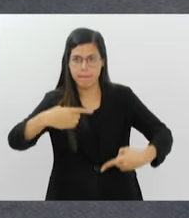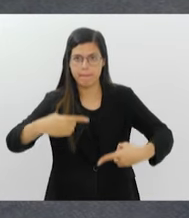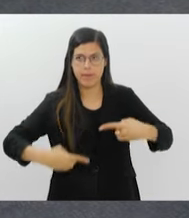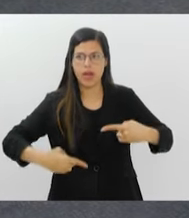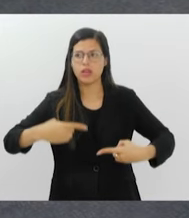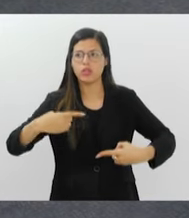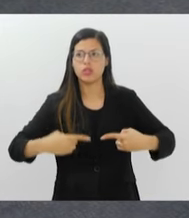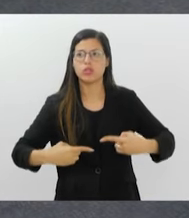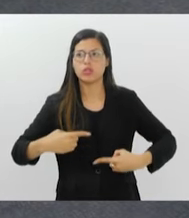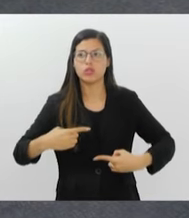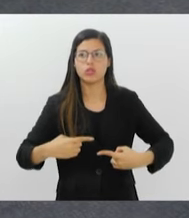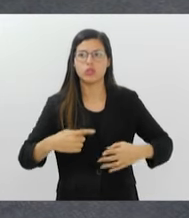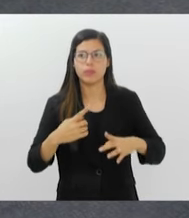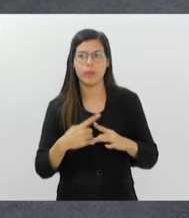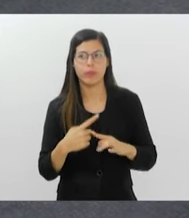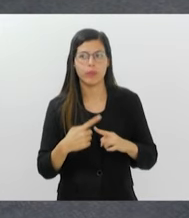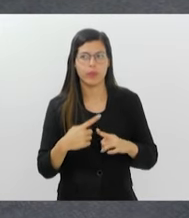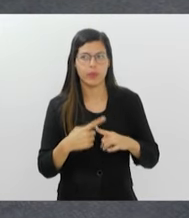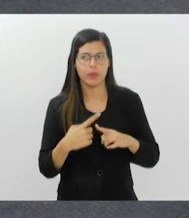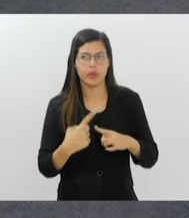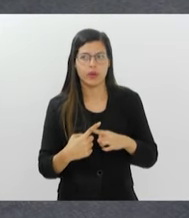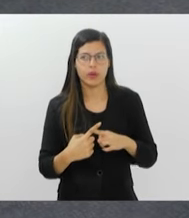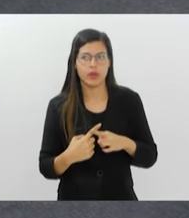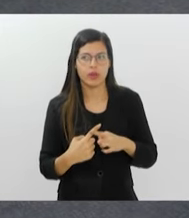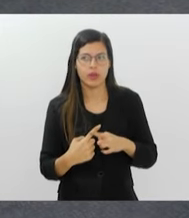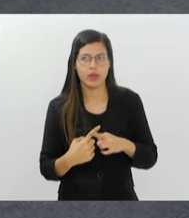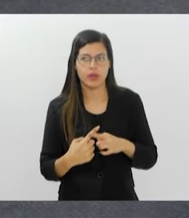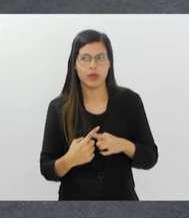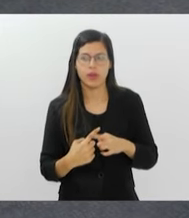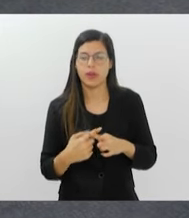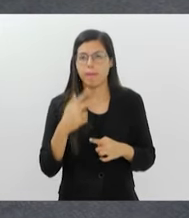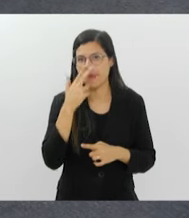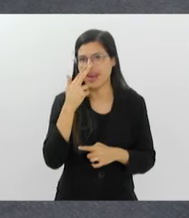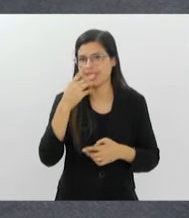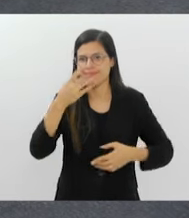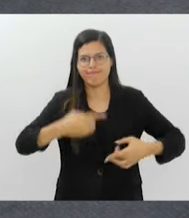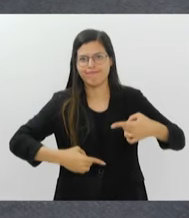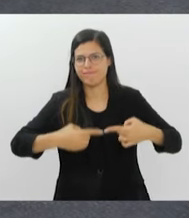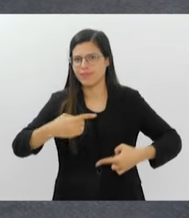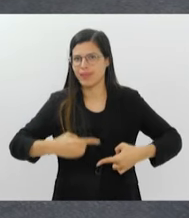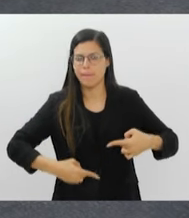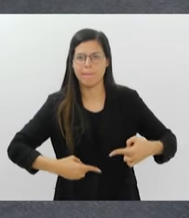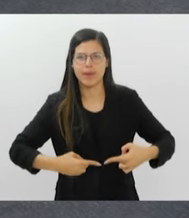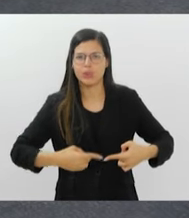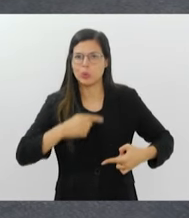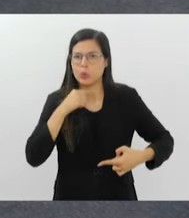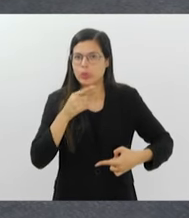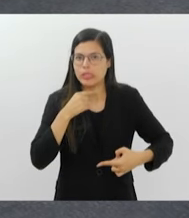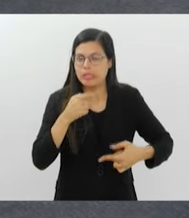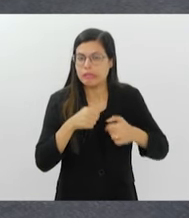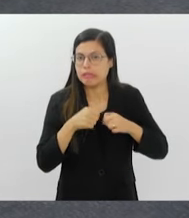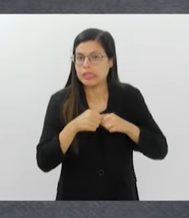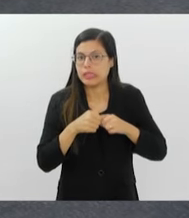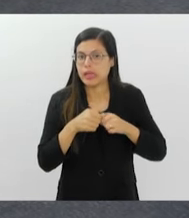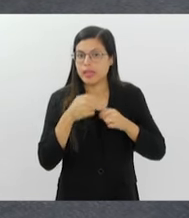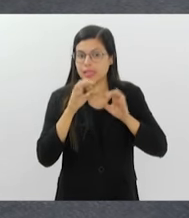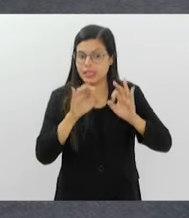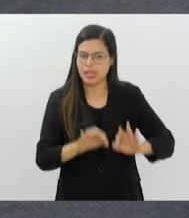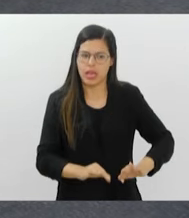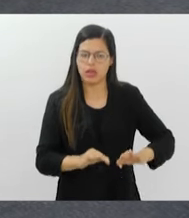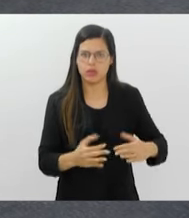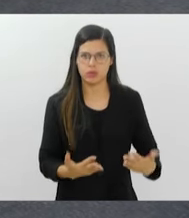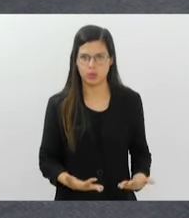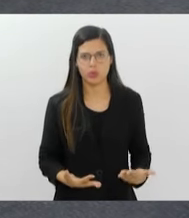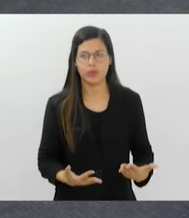debates, envolvimentos que não são republicanos. E quando, tendo a concordar com Vossa Excelência, quando o